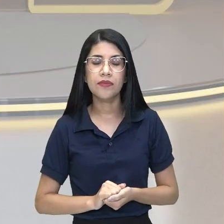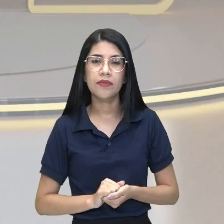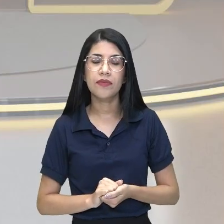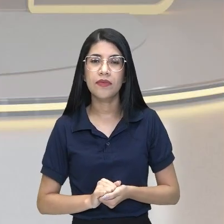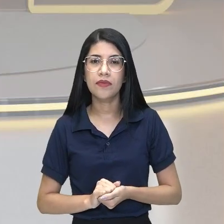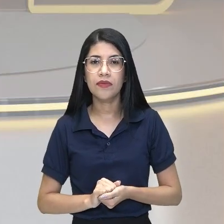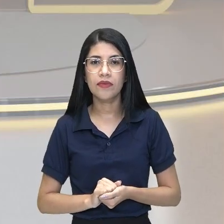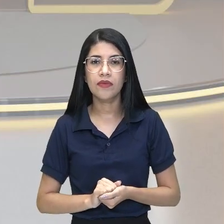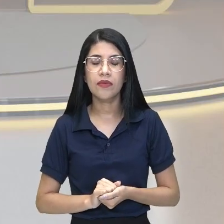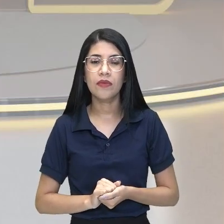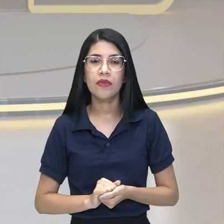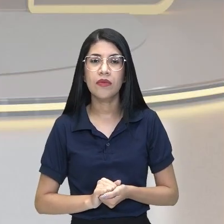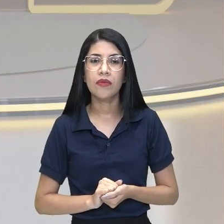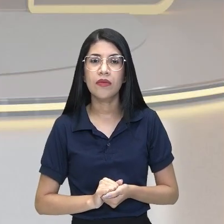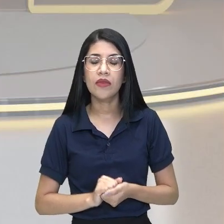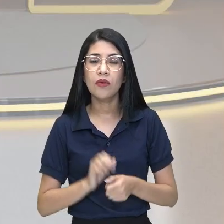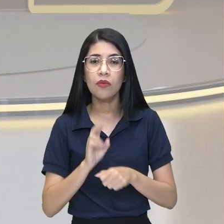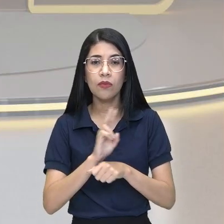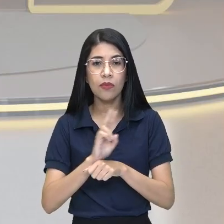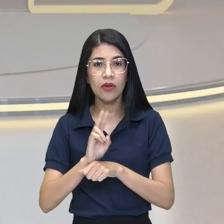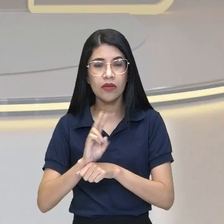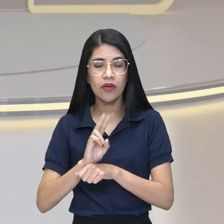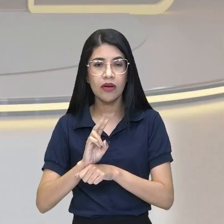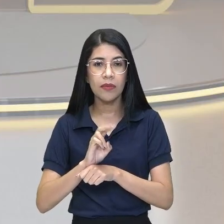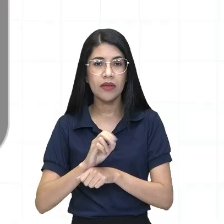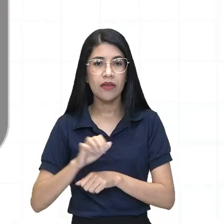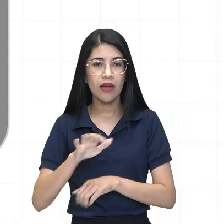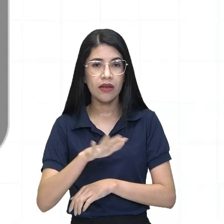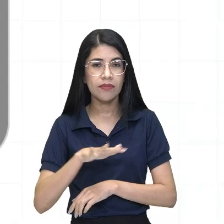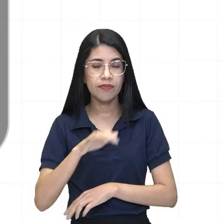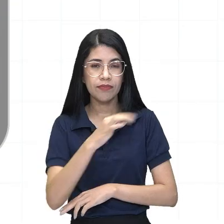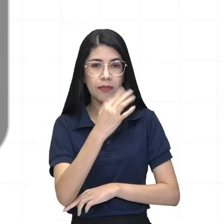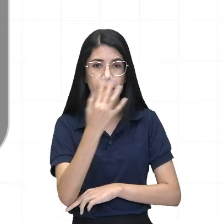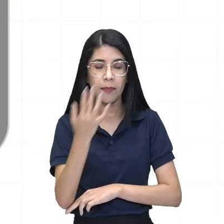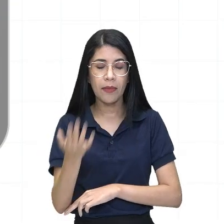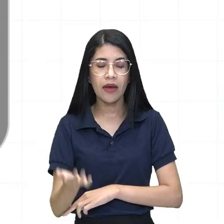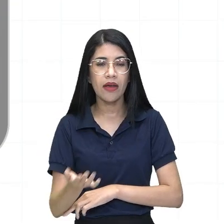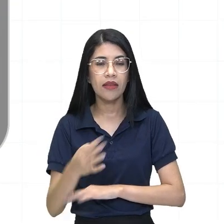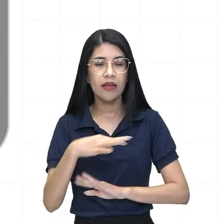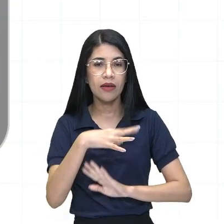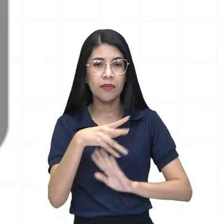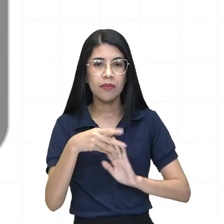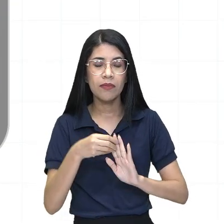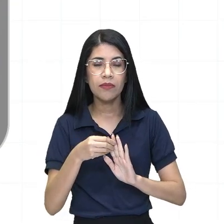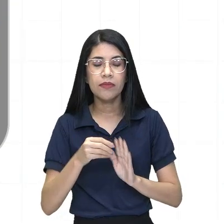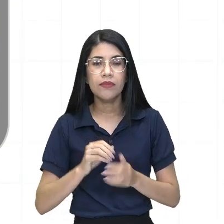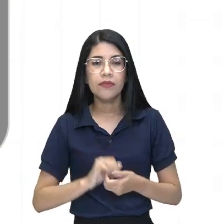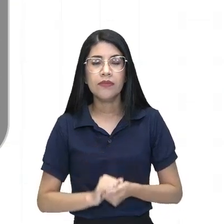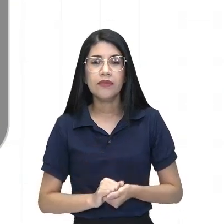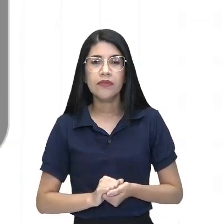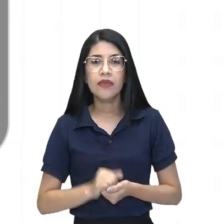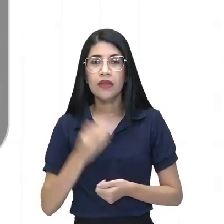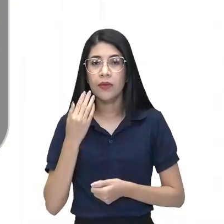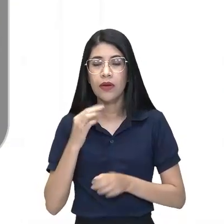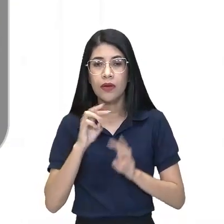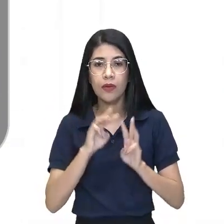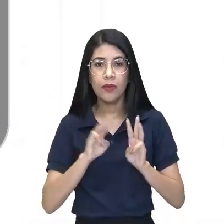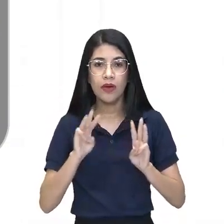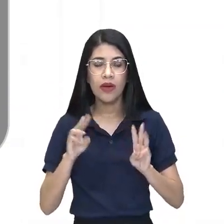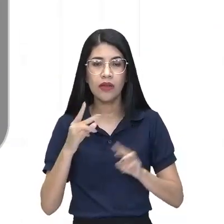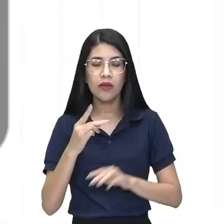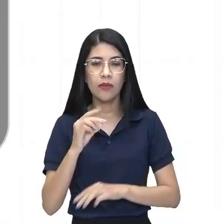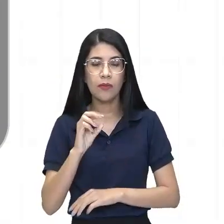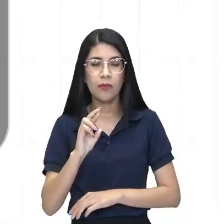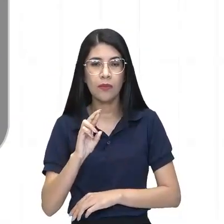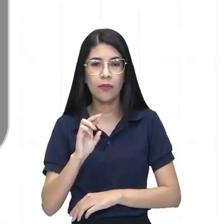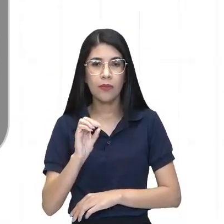aí monitoramento do desmatamento da floresta amazônica brasileira por satélite, tá? Esse aí é o site do PRODES. E